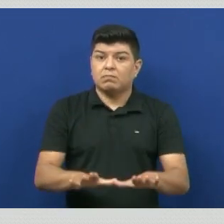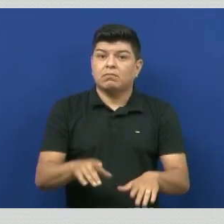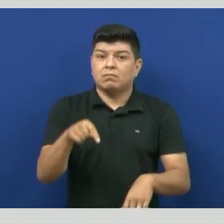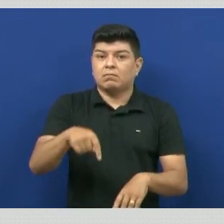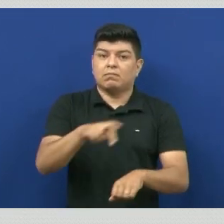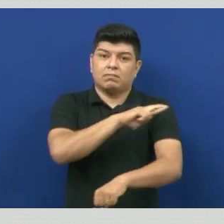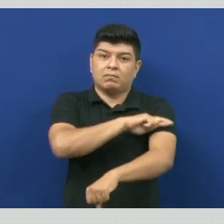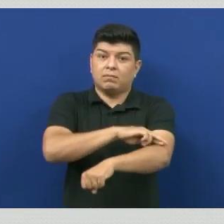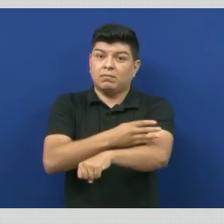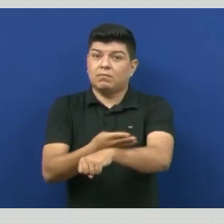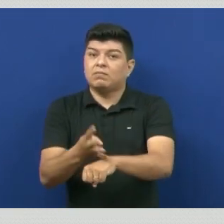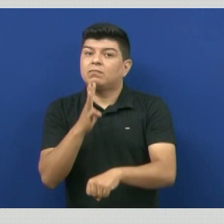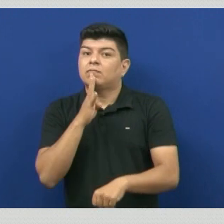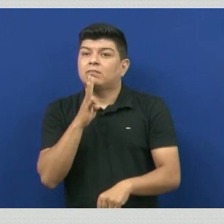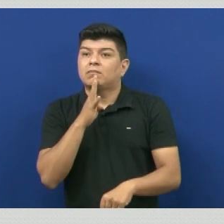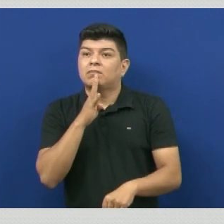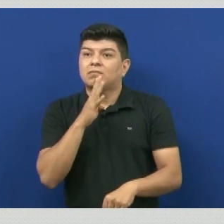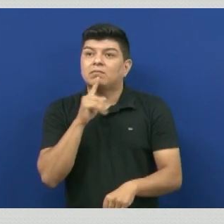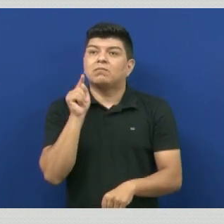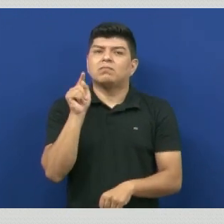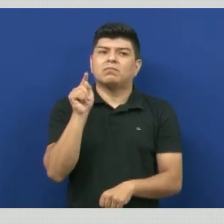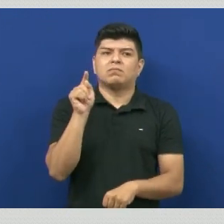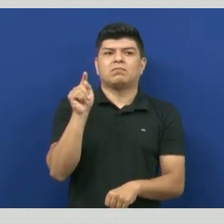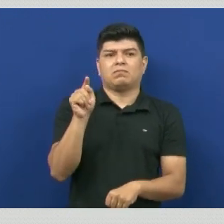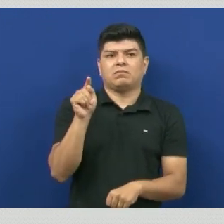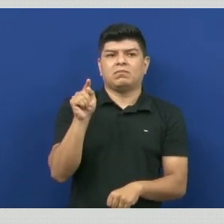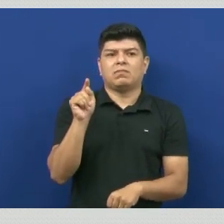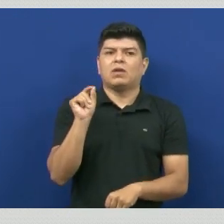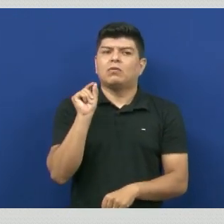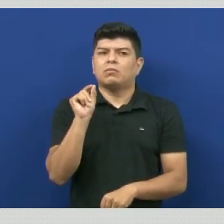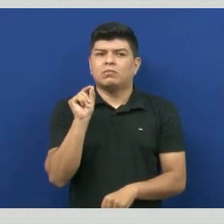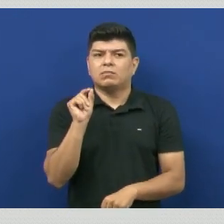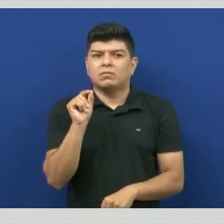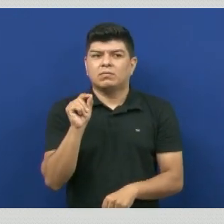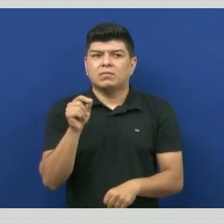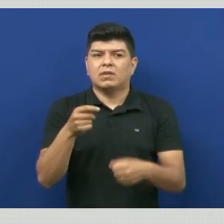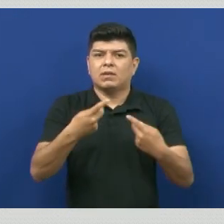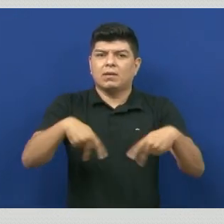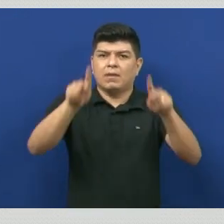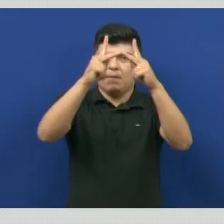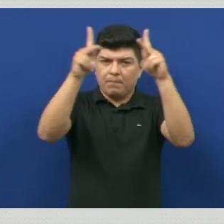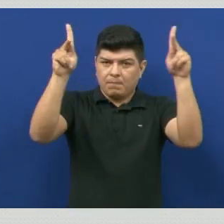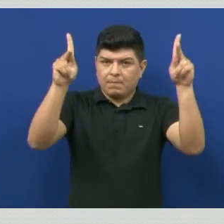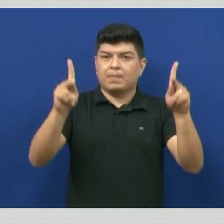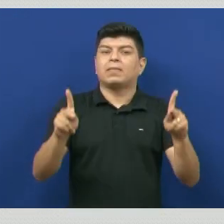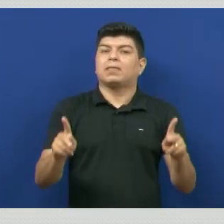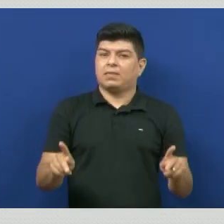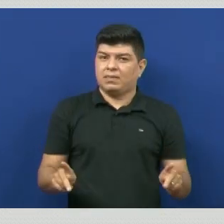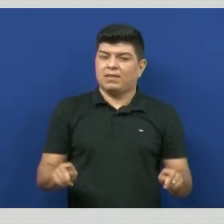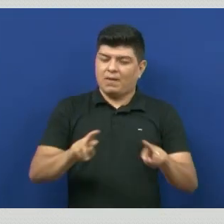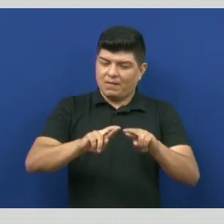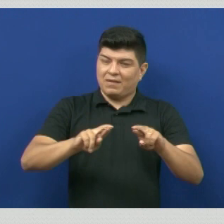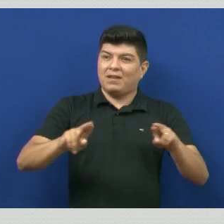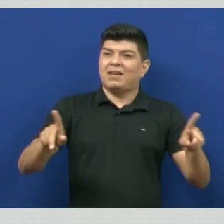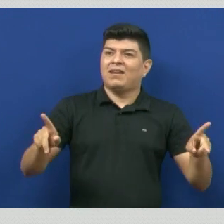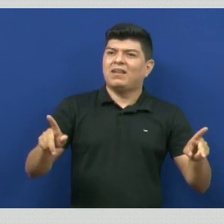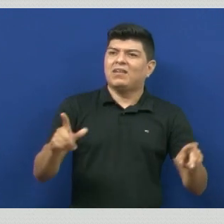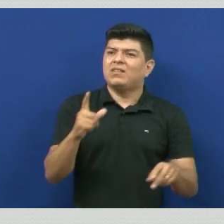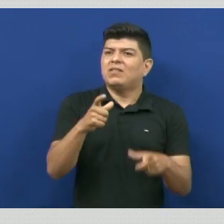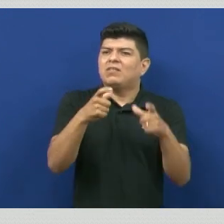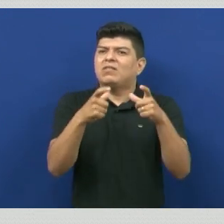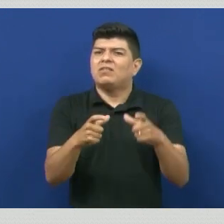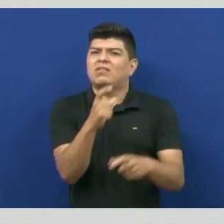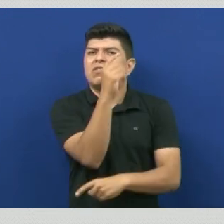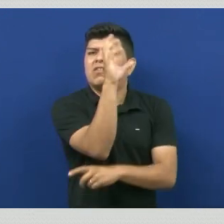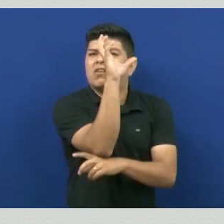né, vai reconhecer que é o palácio aqui da nossa cidade. Ele está diferente, olha a rua no entorno, cadê as